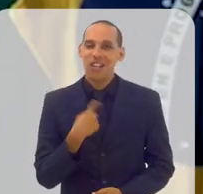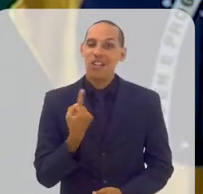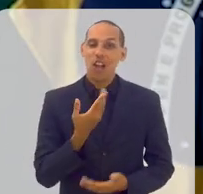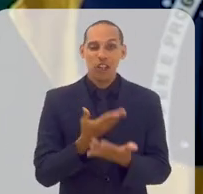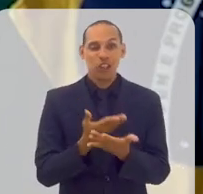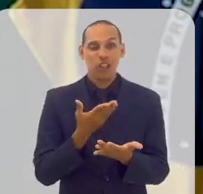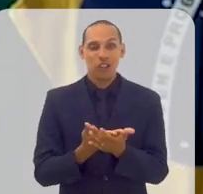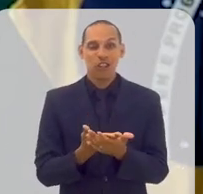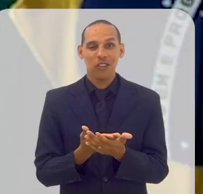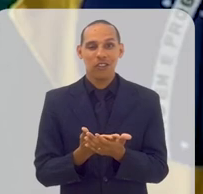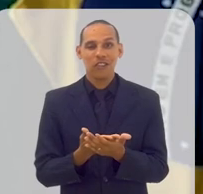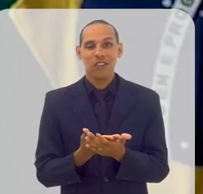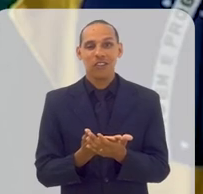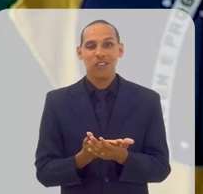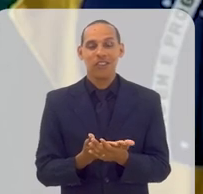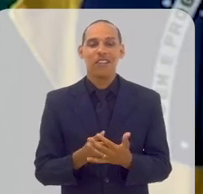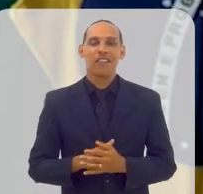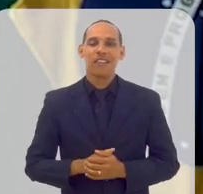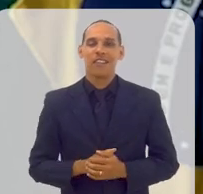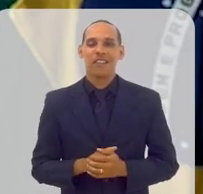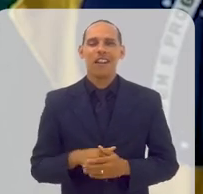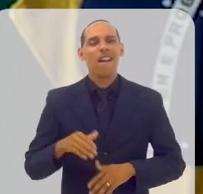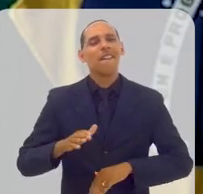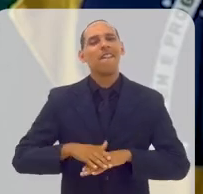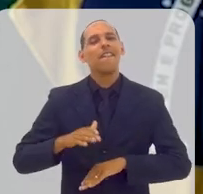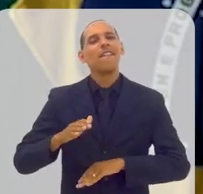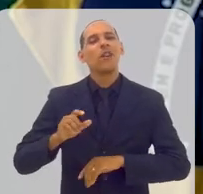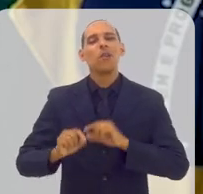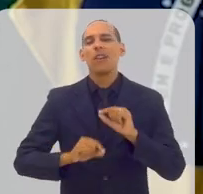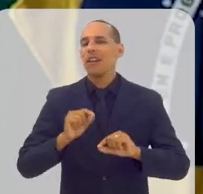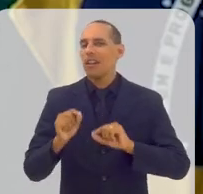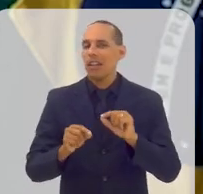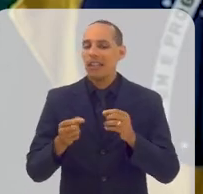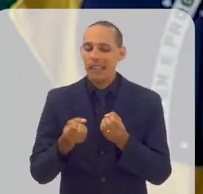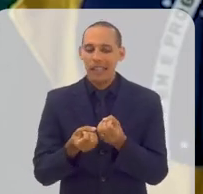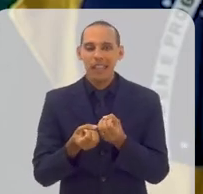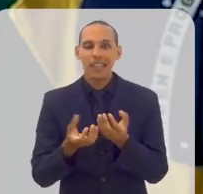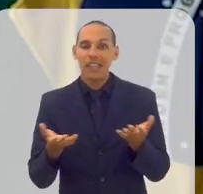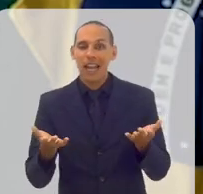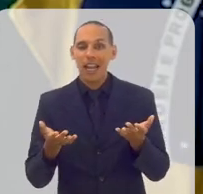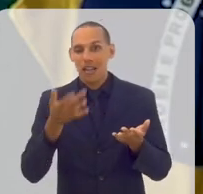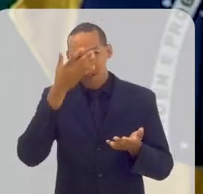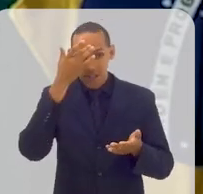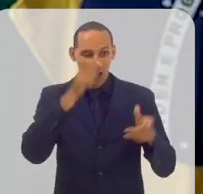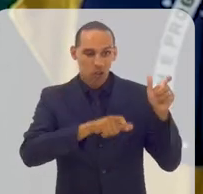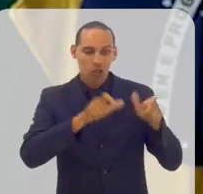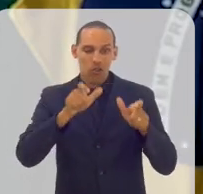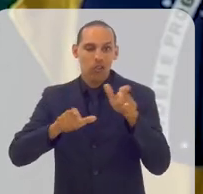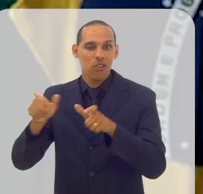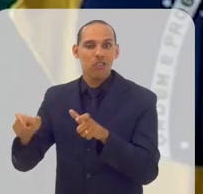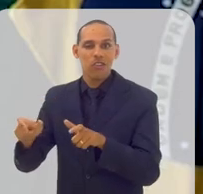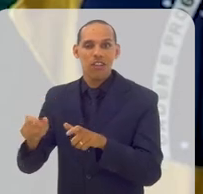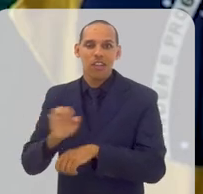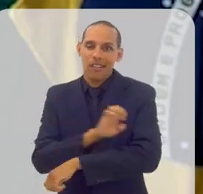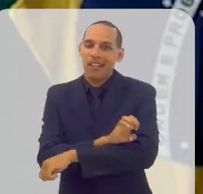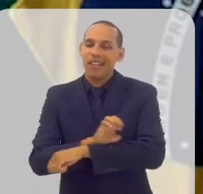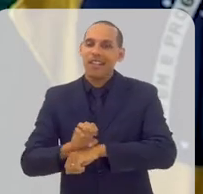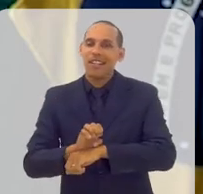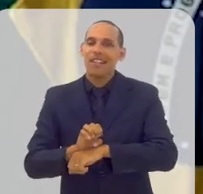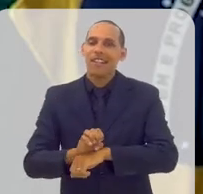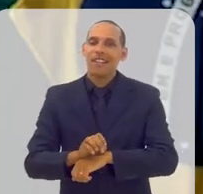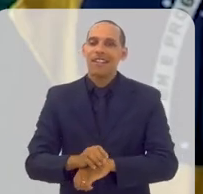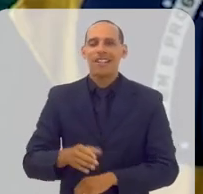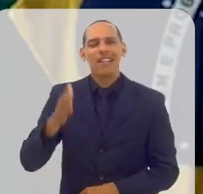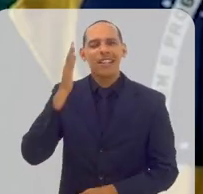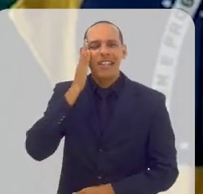O nosso estudo que nós fazemos é procurando dar aos participantes, aos